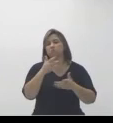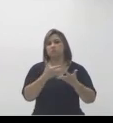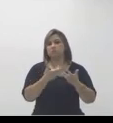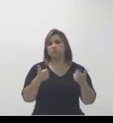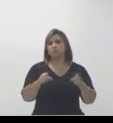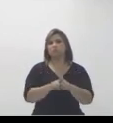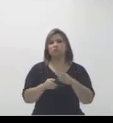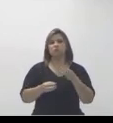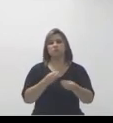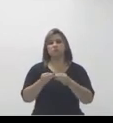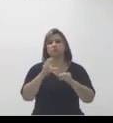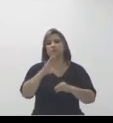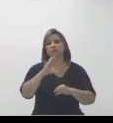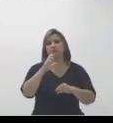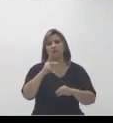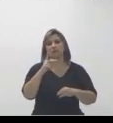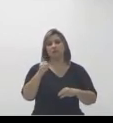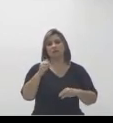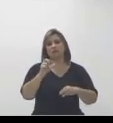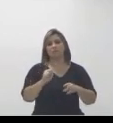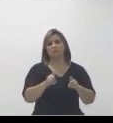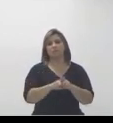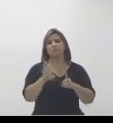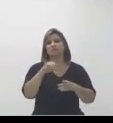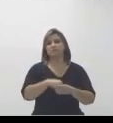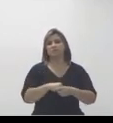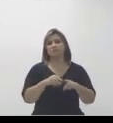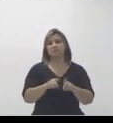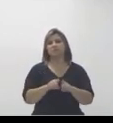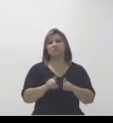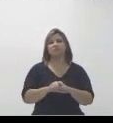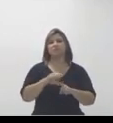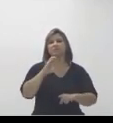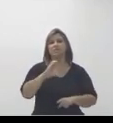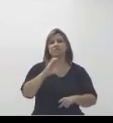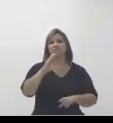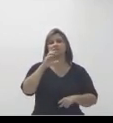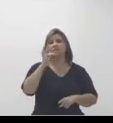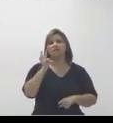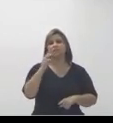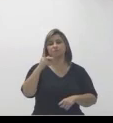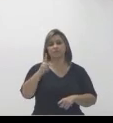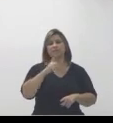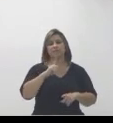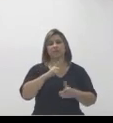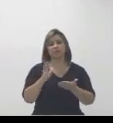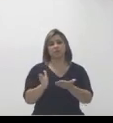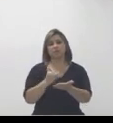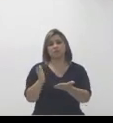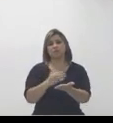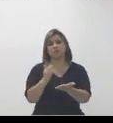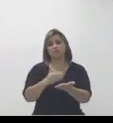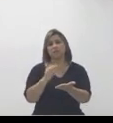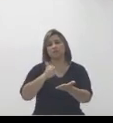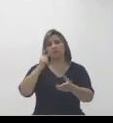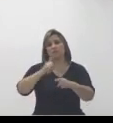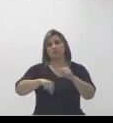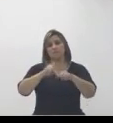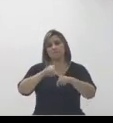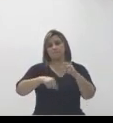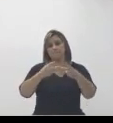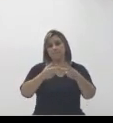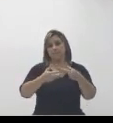nos capsis enfim todas as questões cfp tem caciques tem material